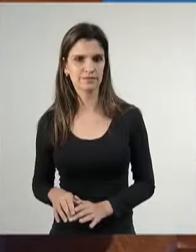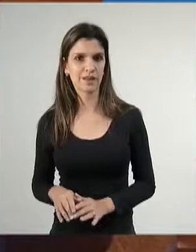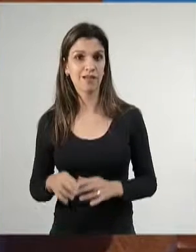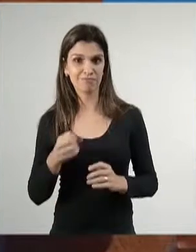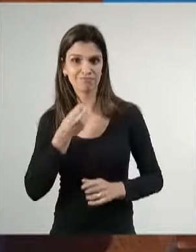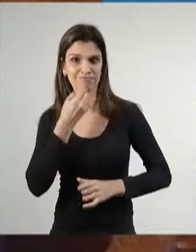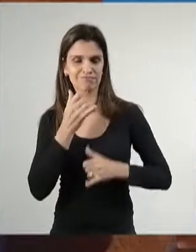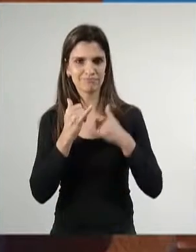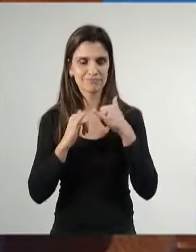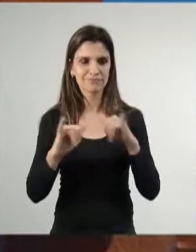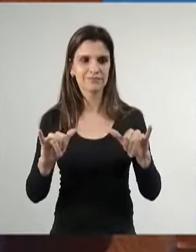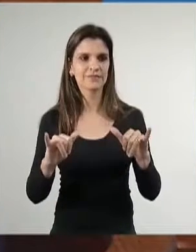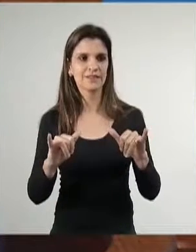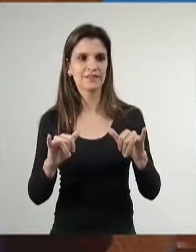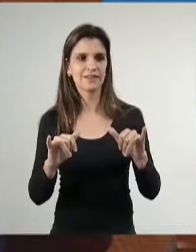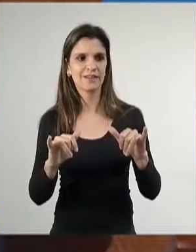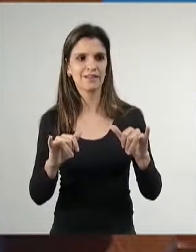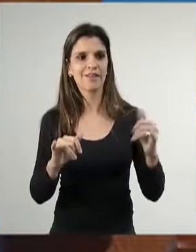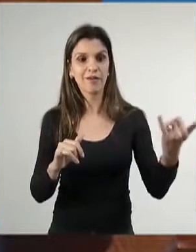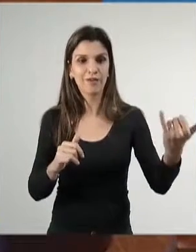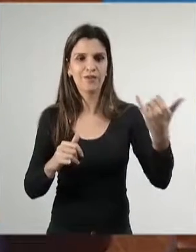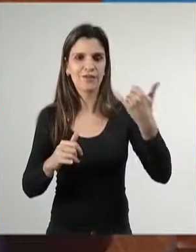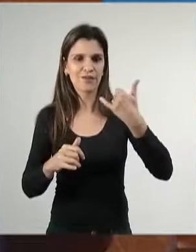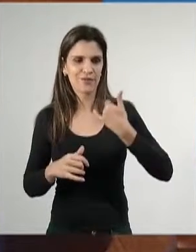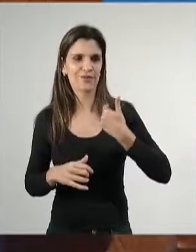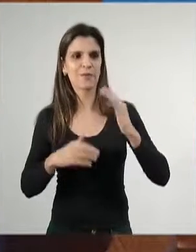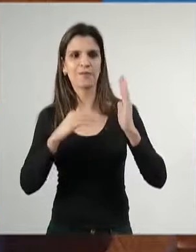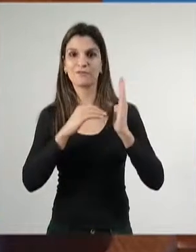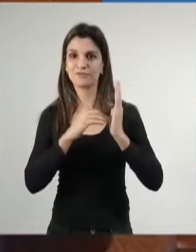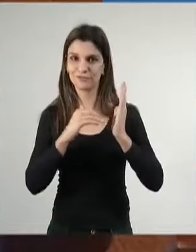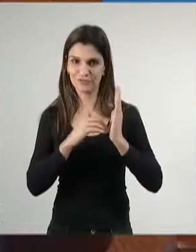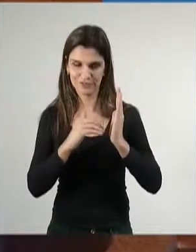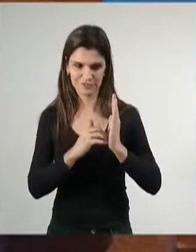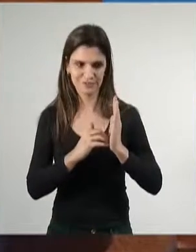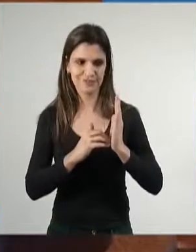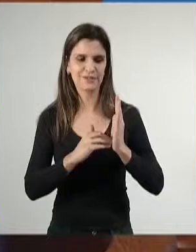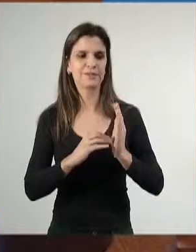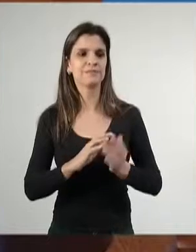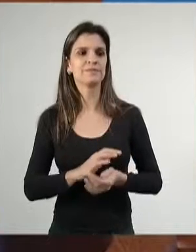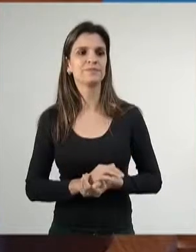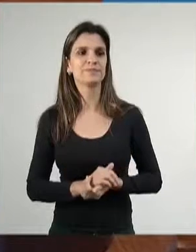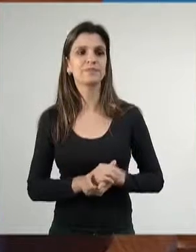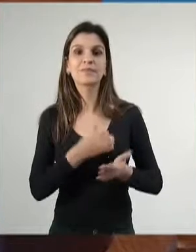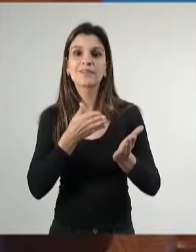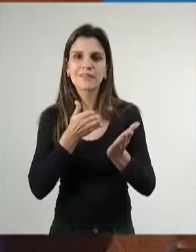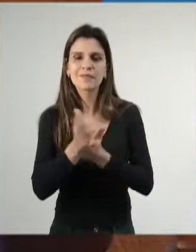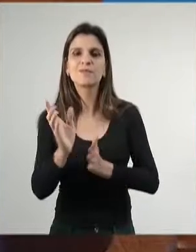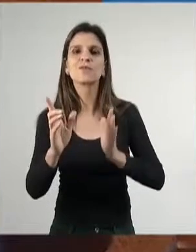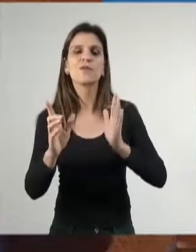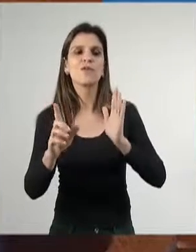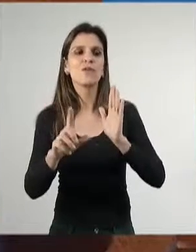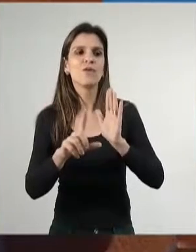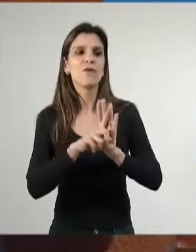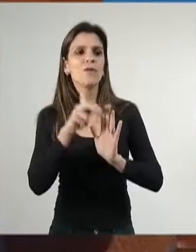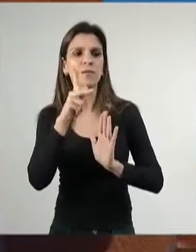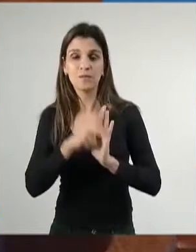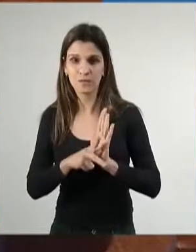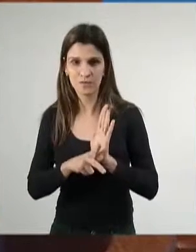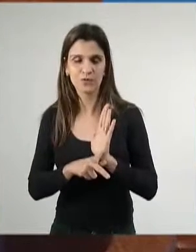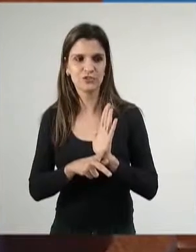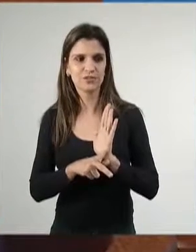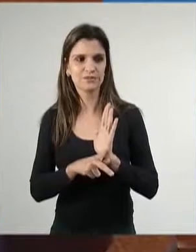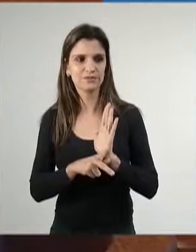notícia que recebi do Senado Federal da República, que aprovou um projeto